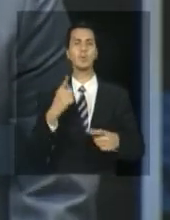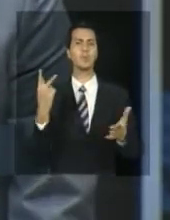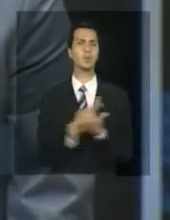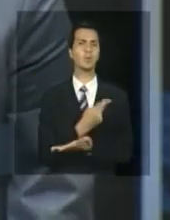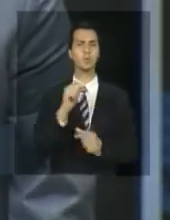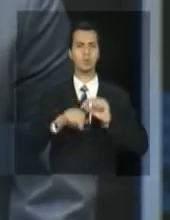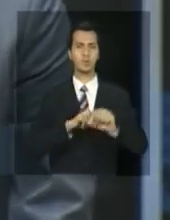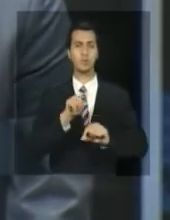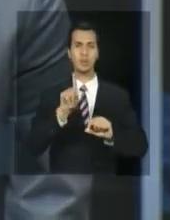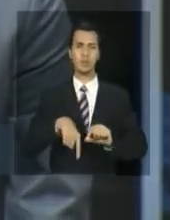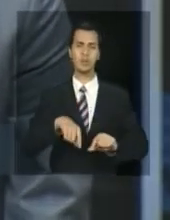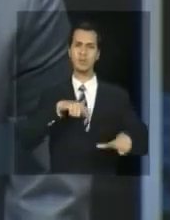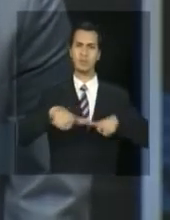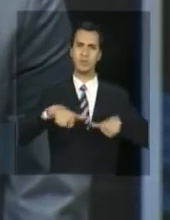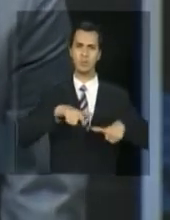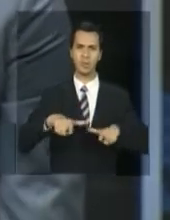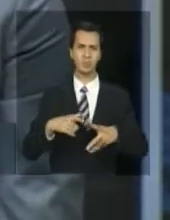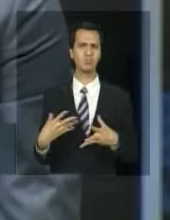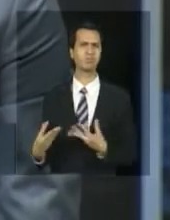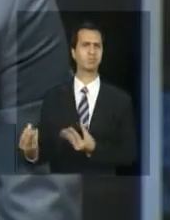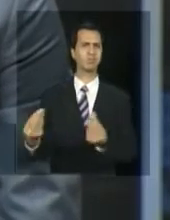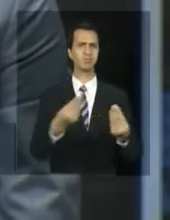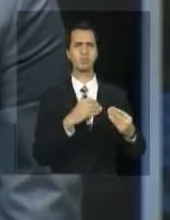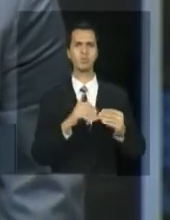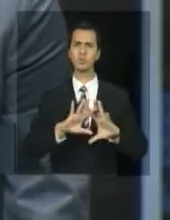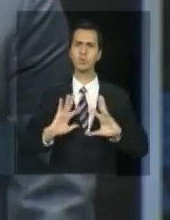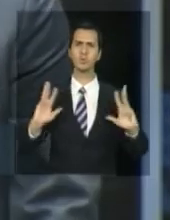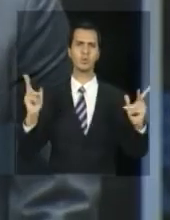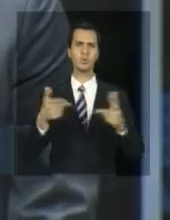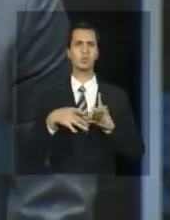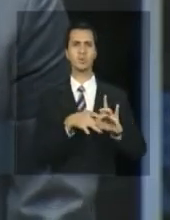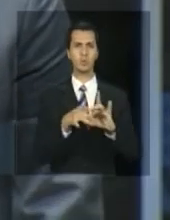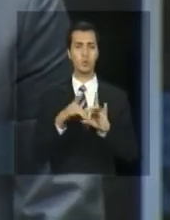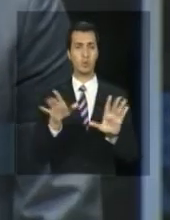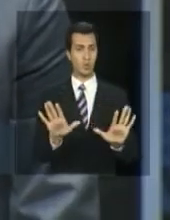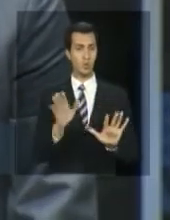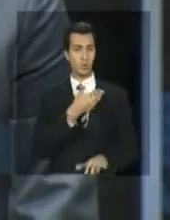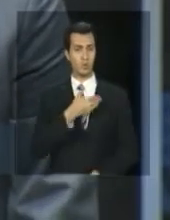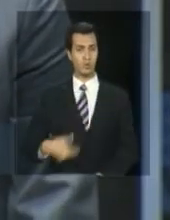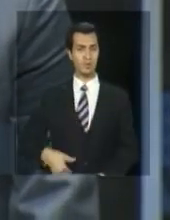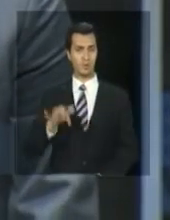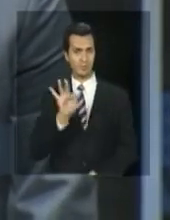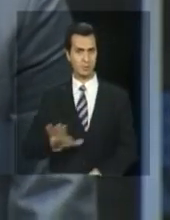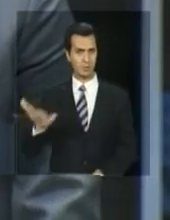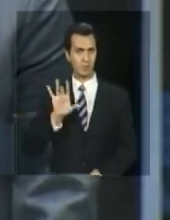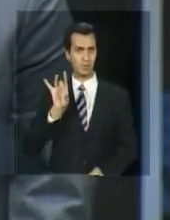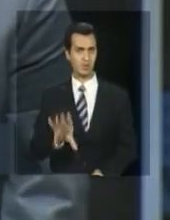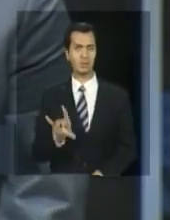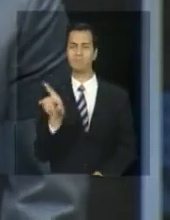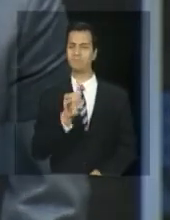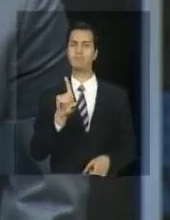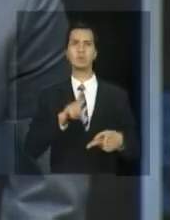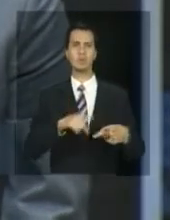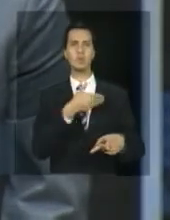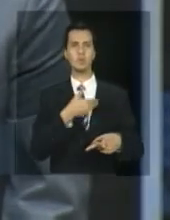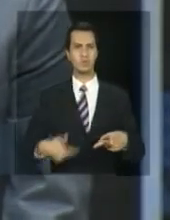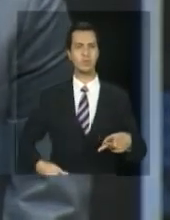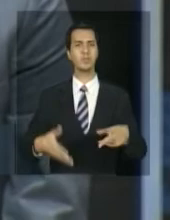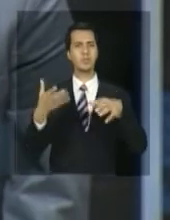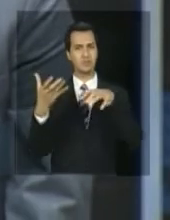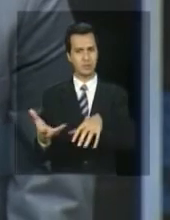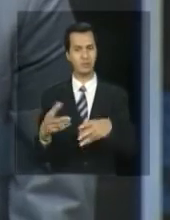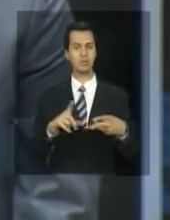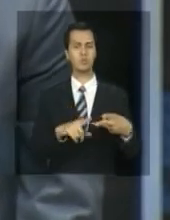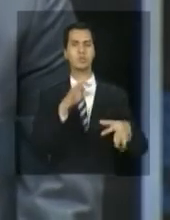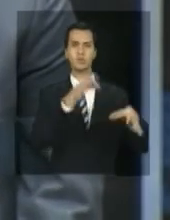enorme esforço coletivo, não somente do governo federal, mas do legislativo,